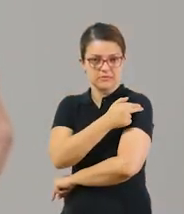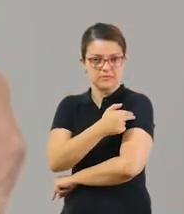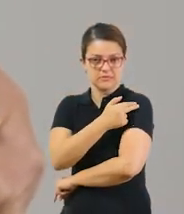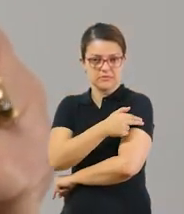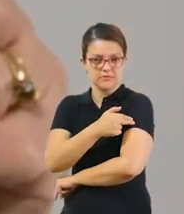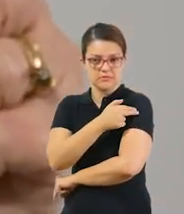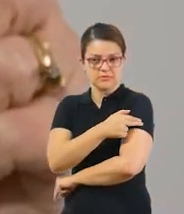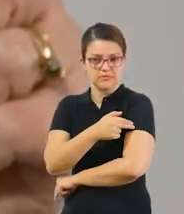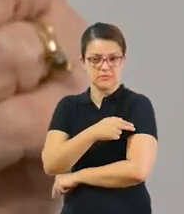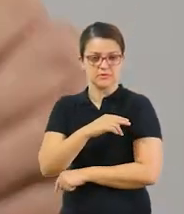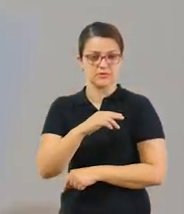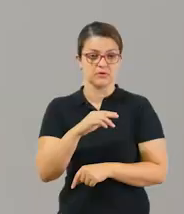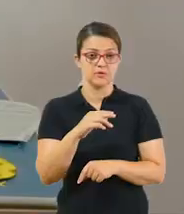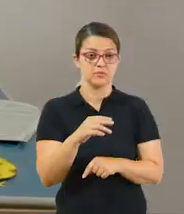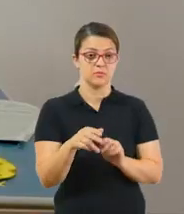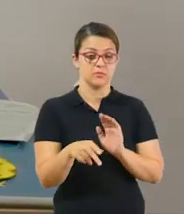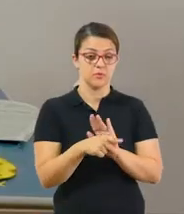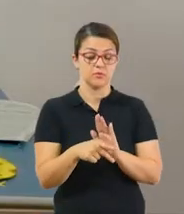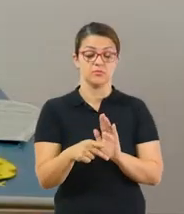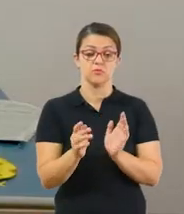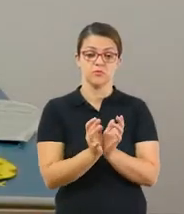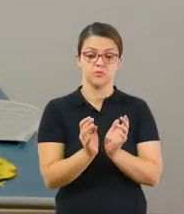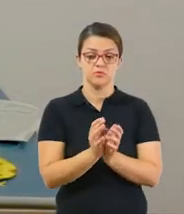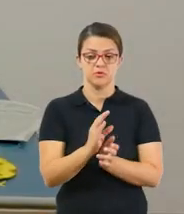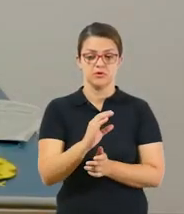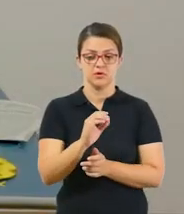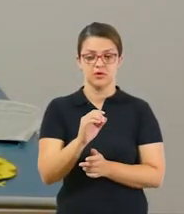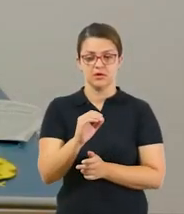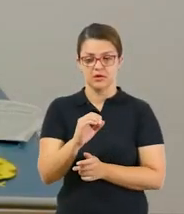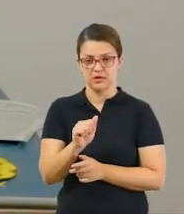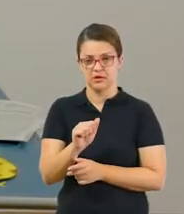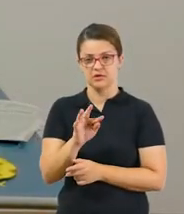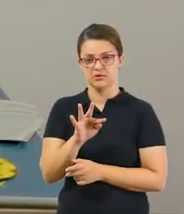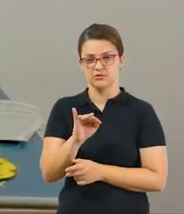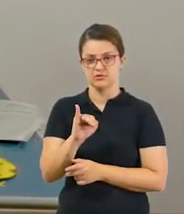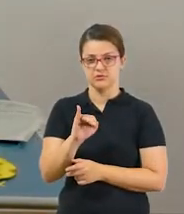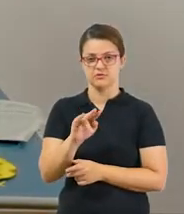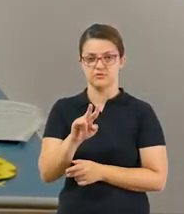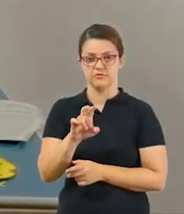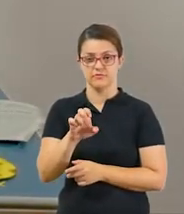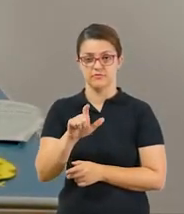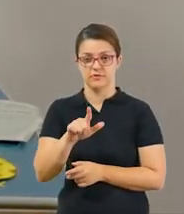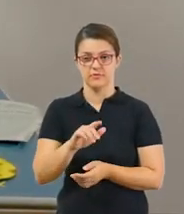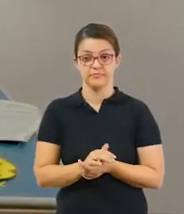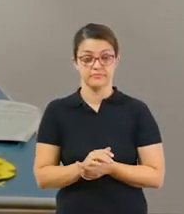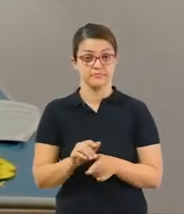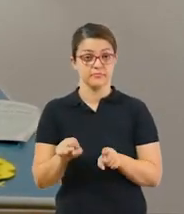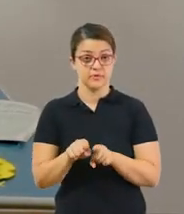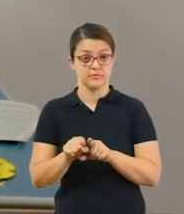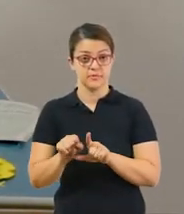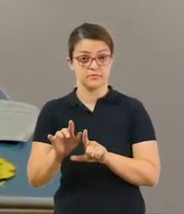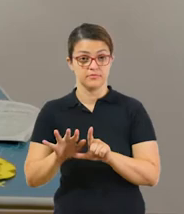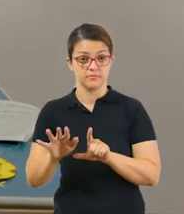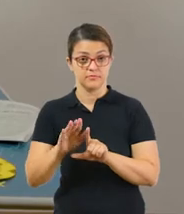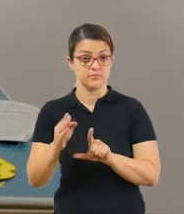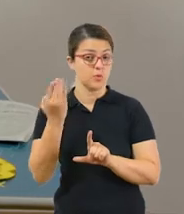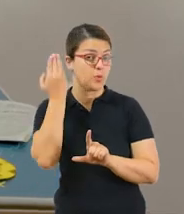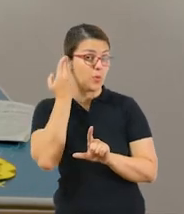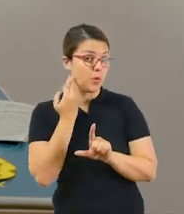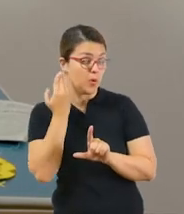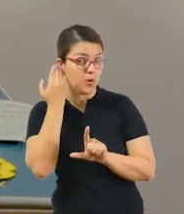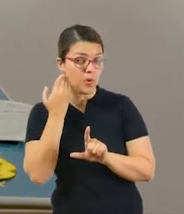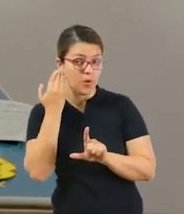retirar os são os índios cadiveu temos também uma obra do van gogh van gogh ele costuma pintar a